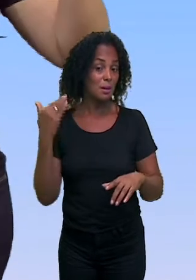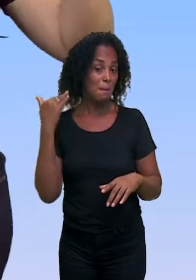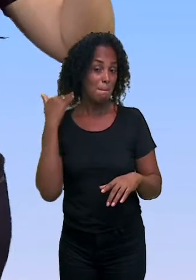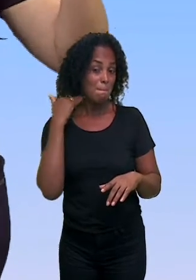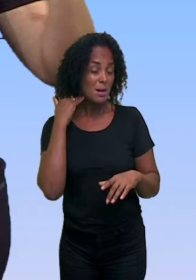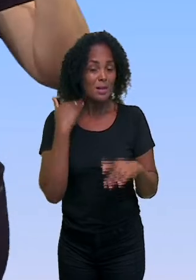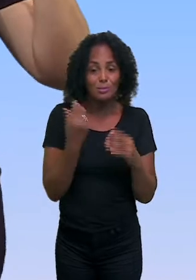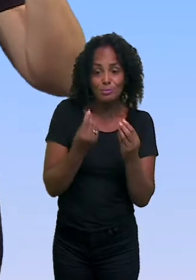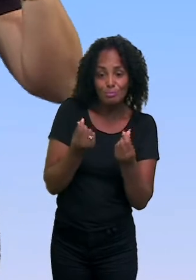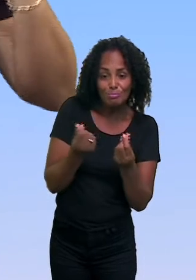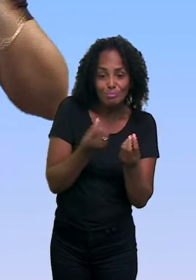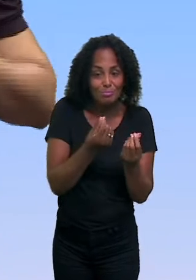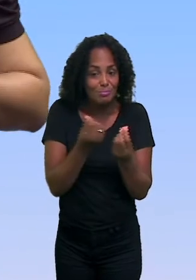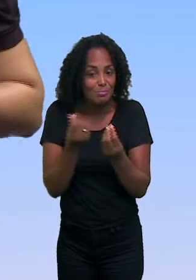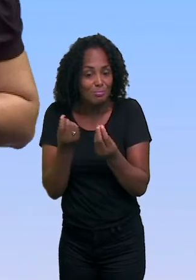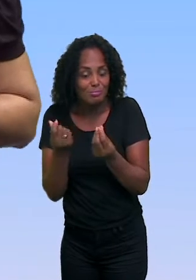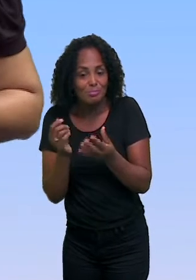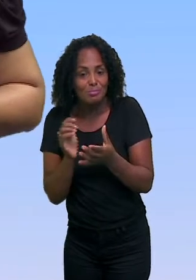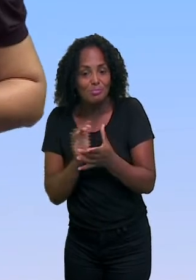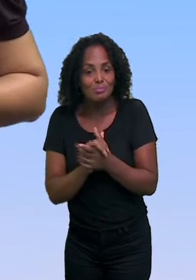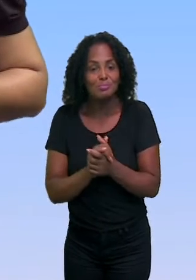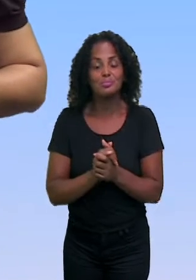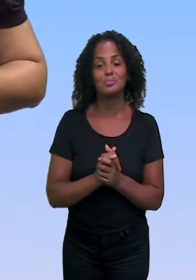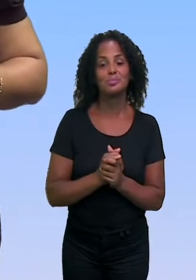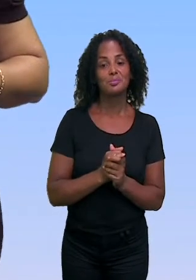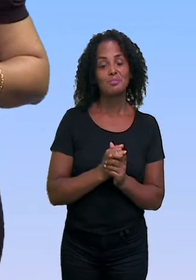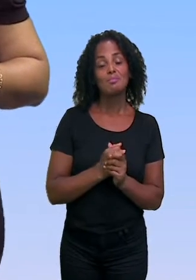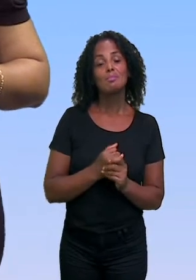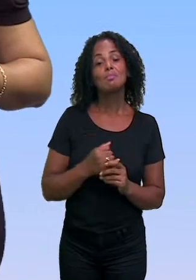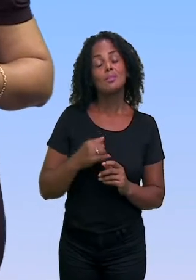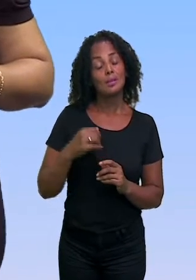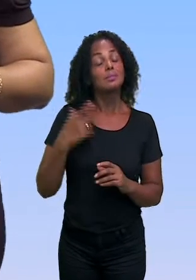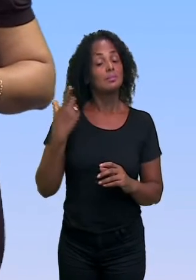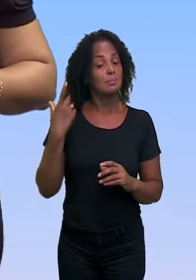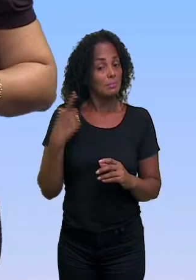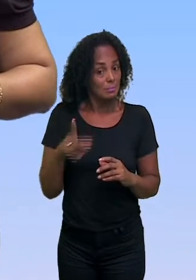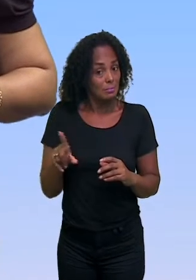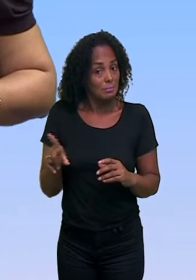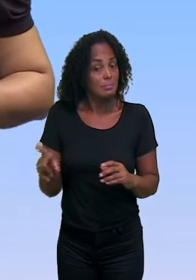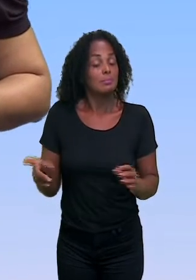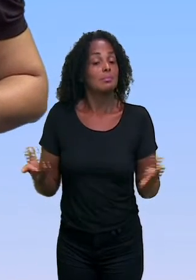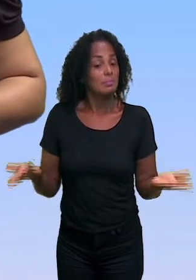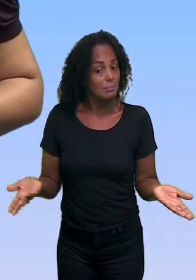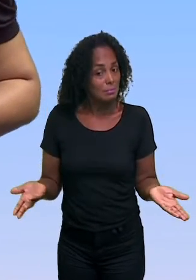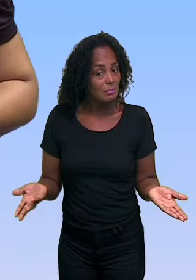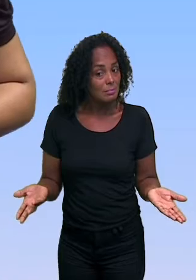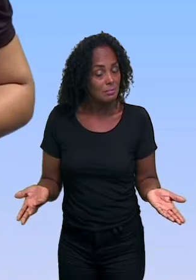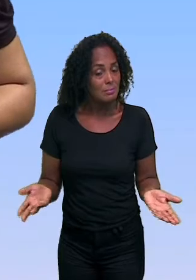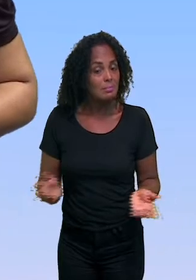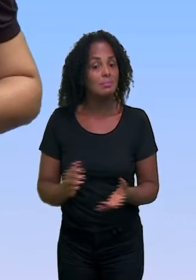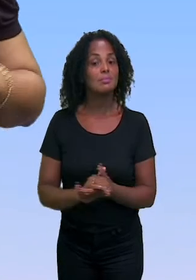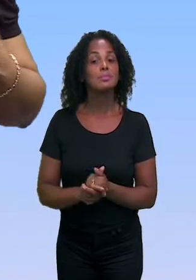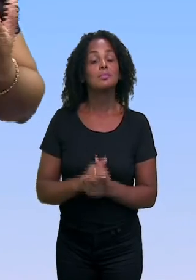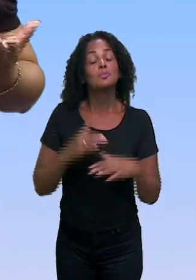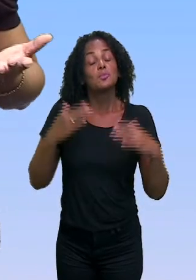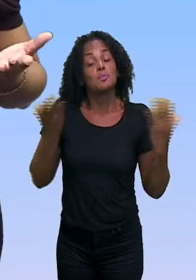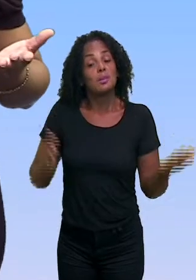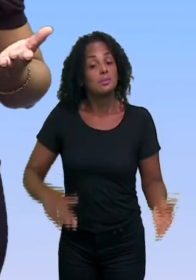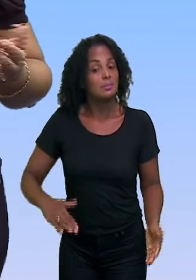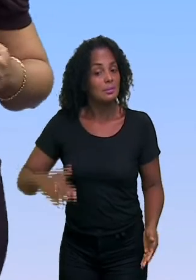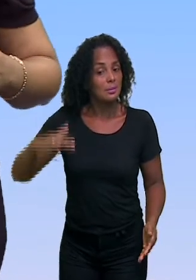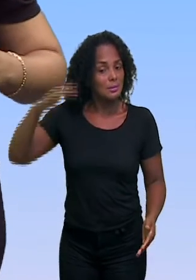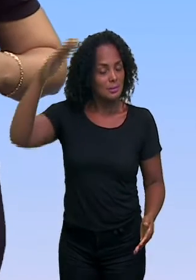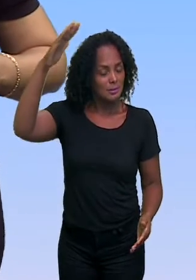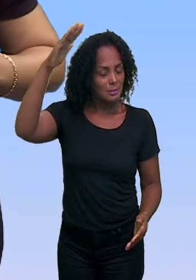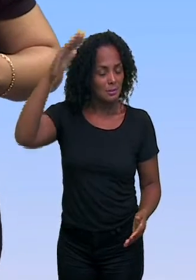então When will I can be a Bank of easter LAMB